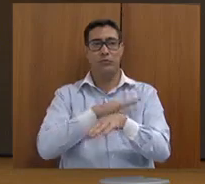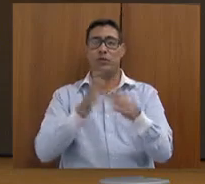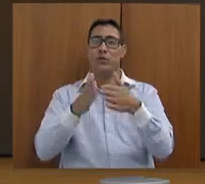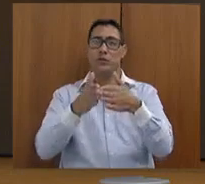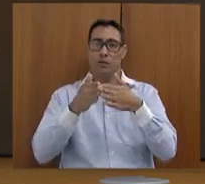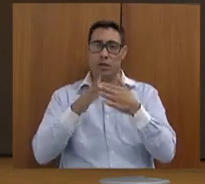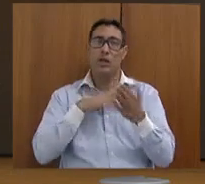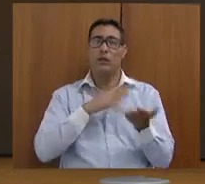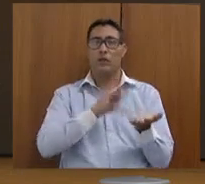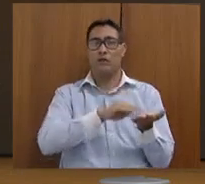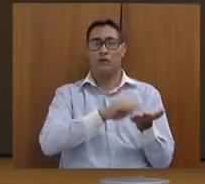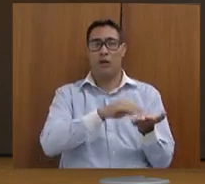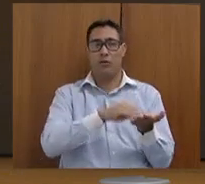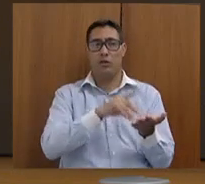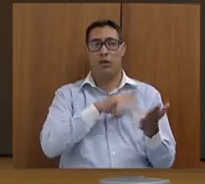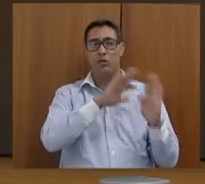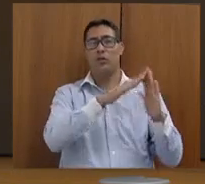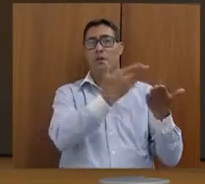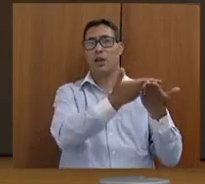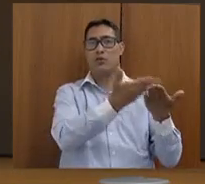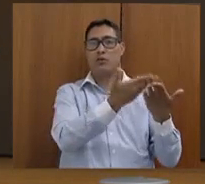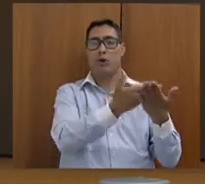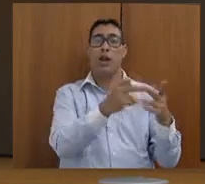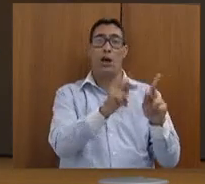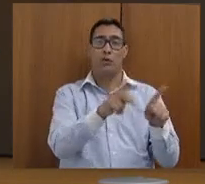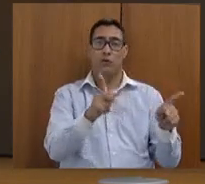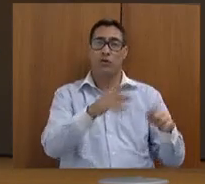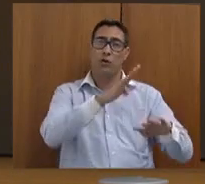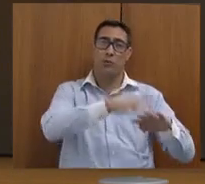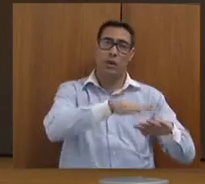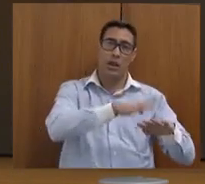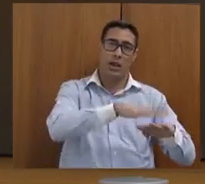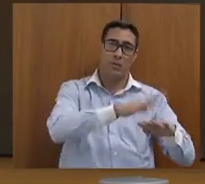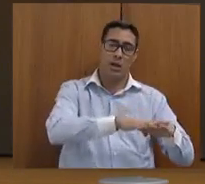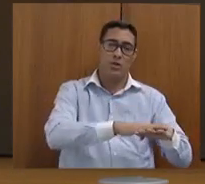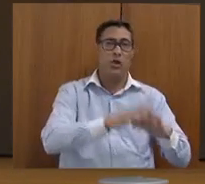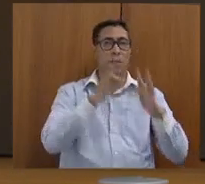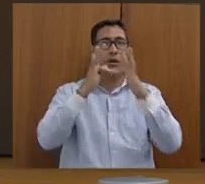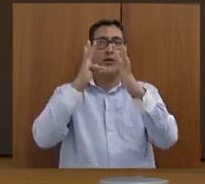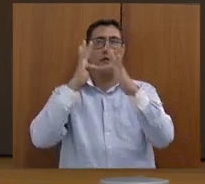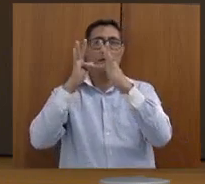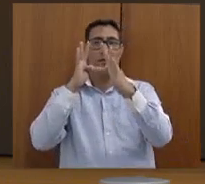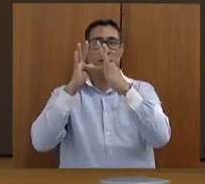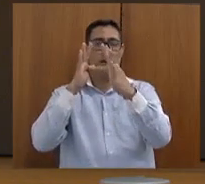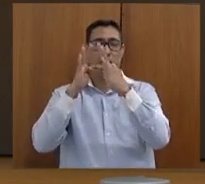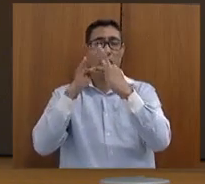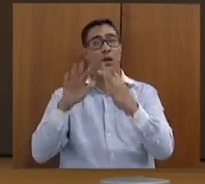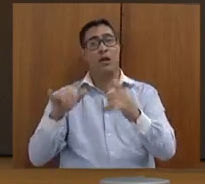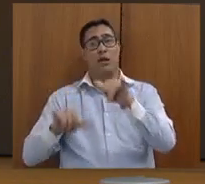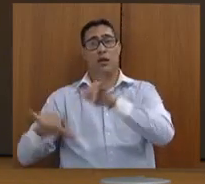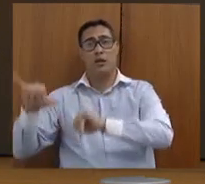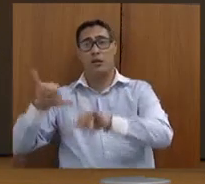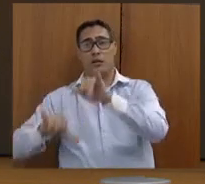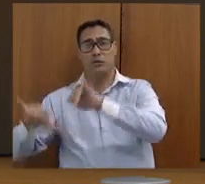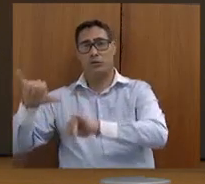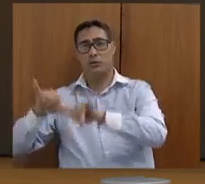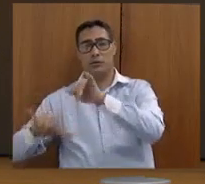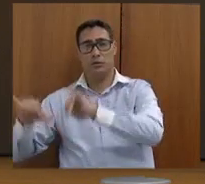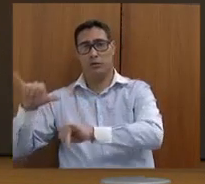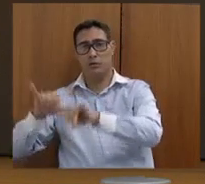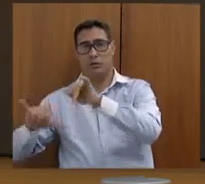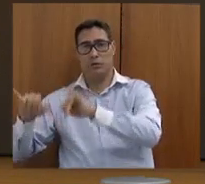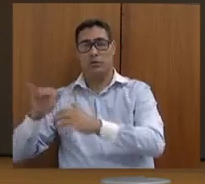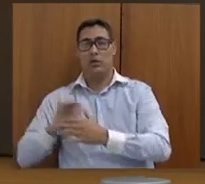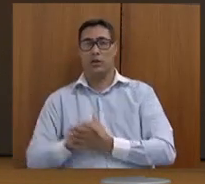faltado nas escolas professores de matemática química e física matemática química e física